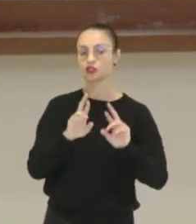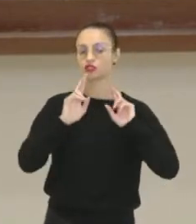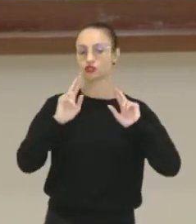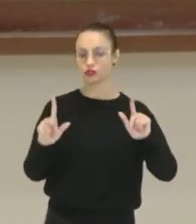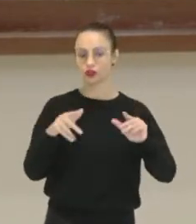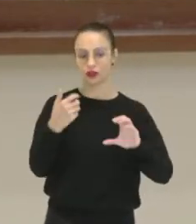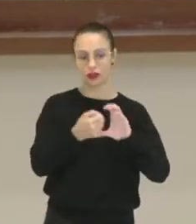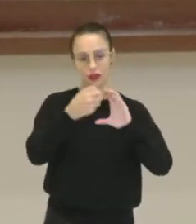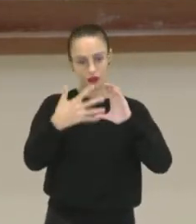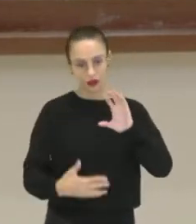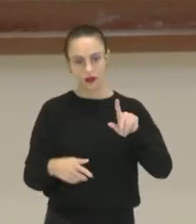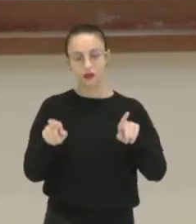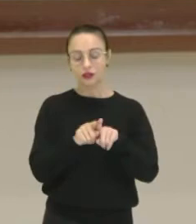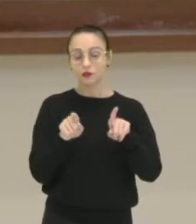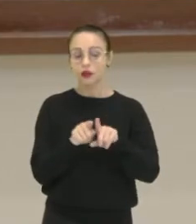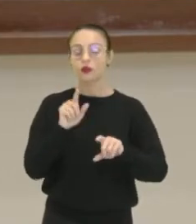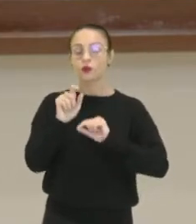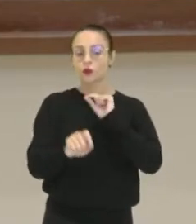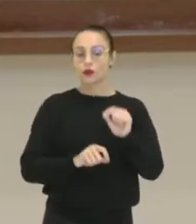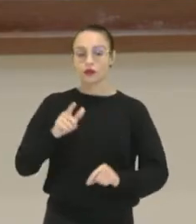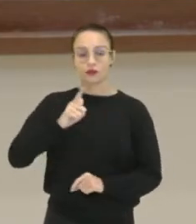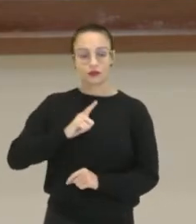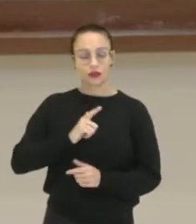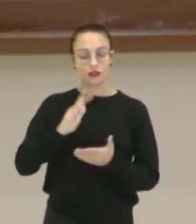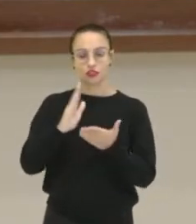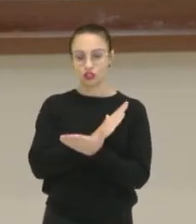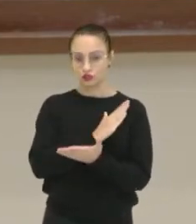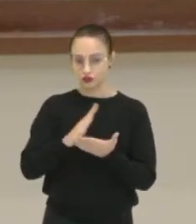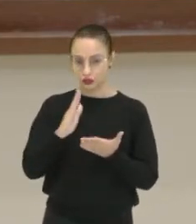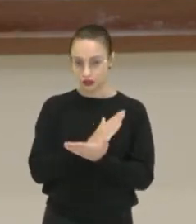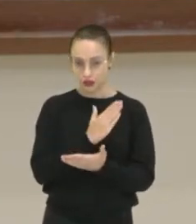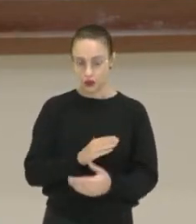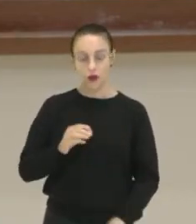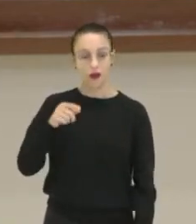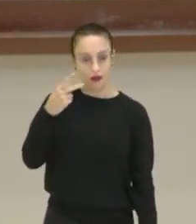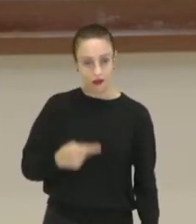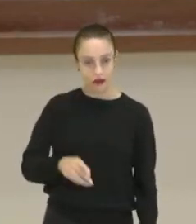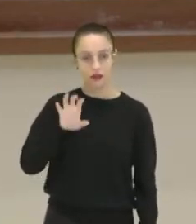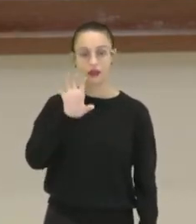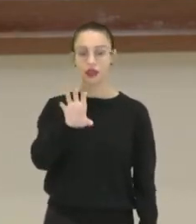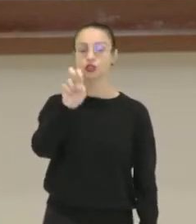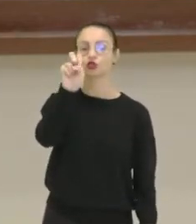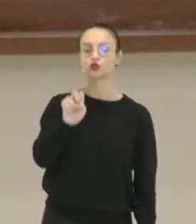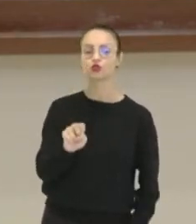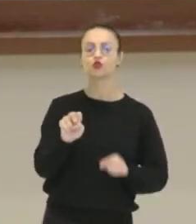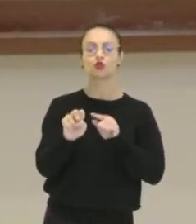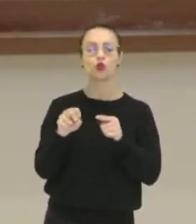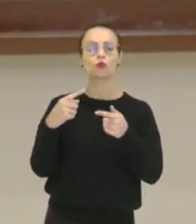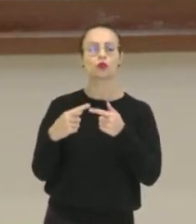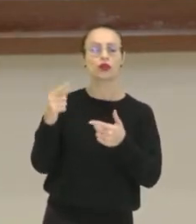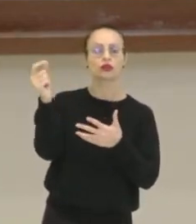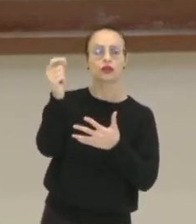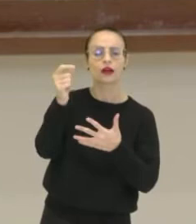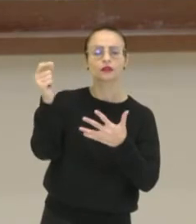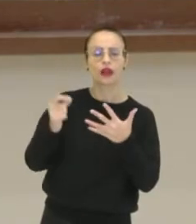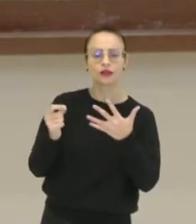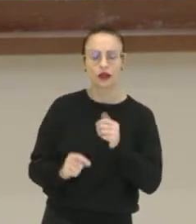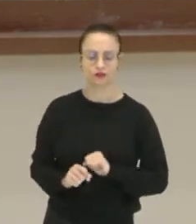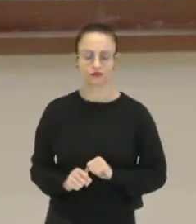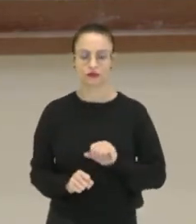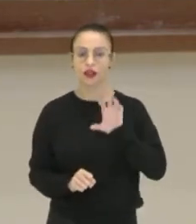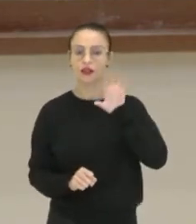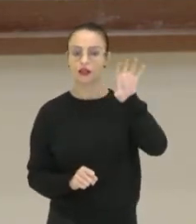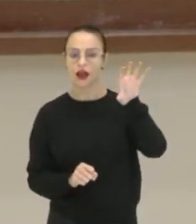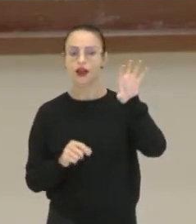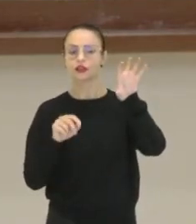vão estabelecer então essa divisão. Aqui é região sul porque tem esse ou aquele critério, ali é